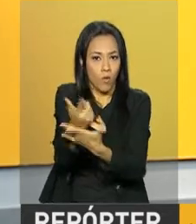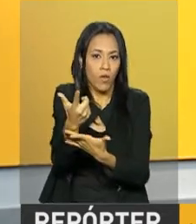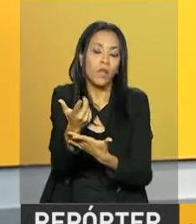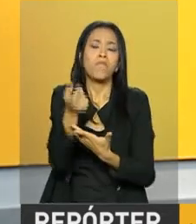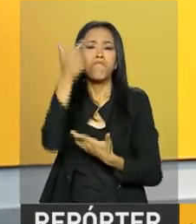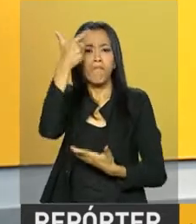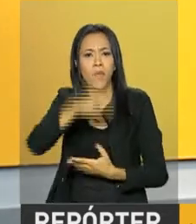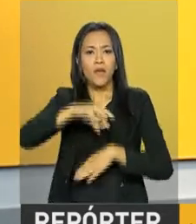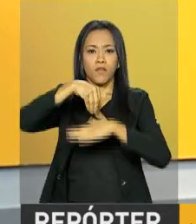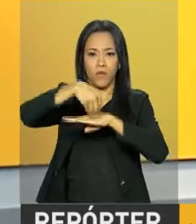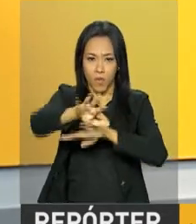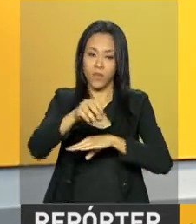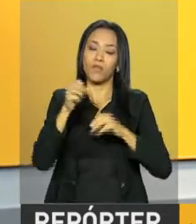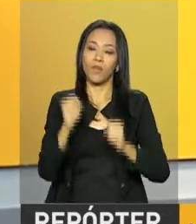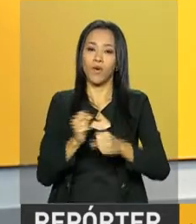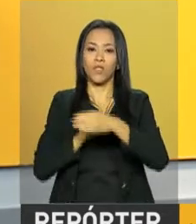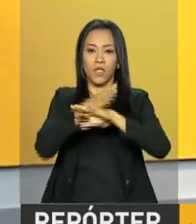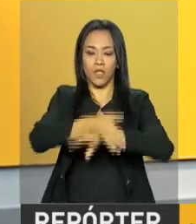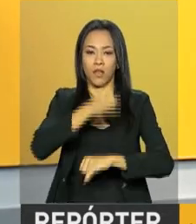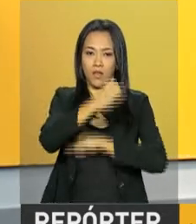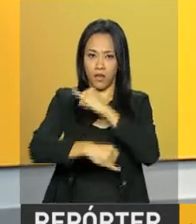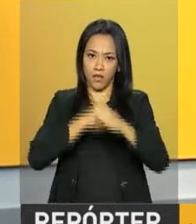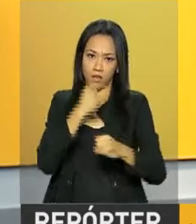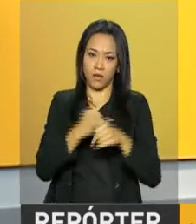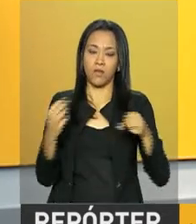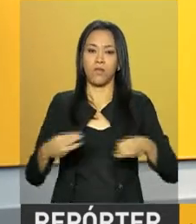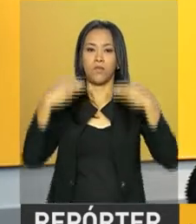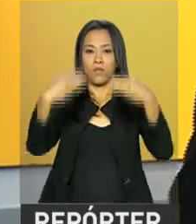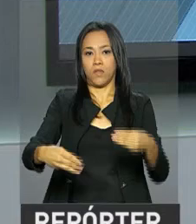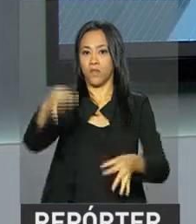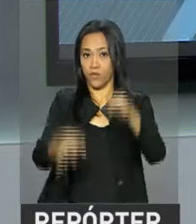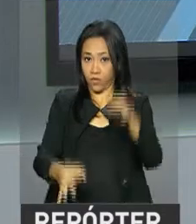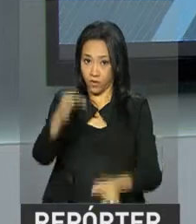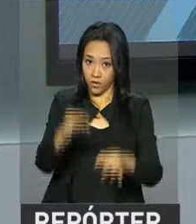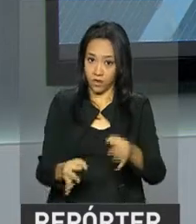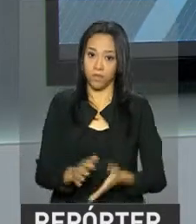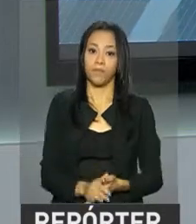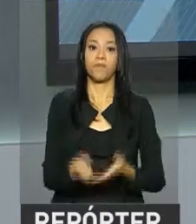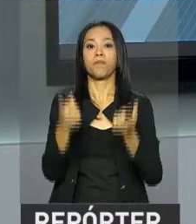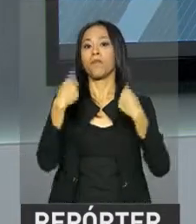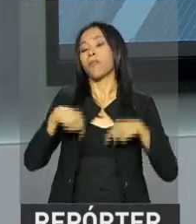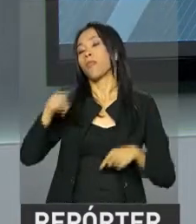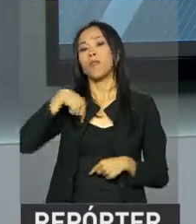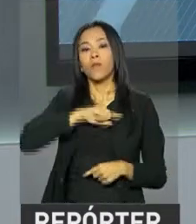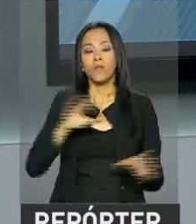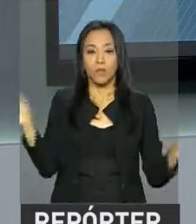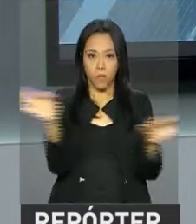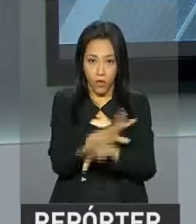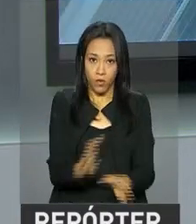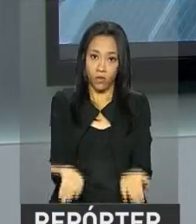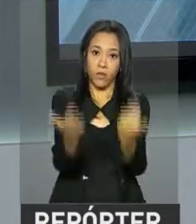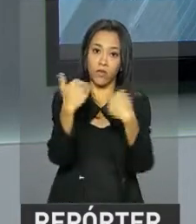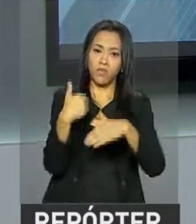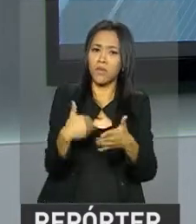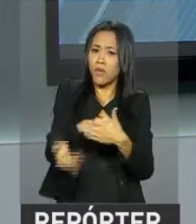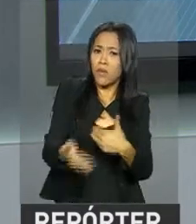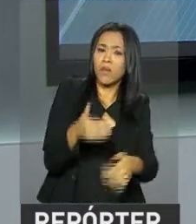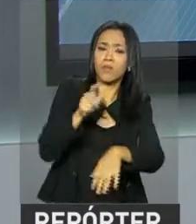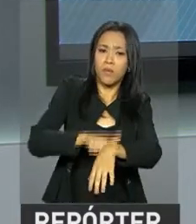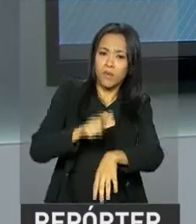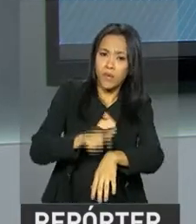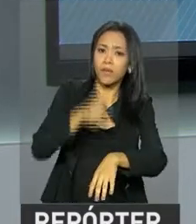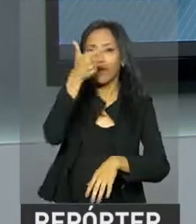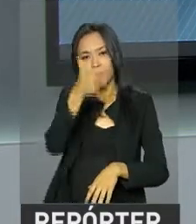Mais informações na página eletrônica do Ministério da Justiça. E o repórter NBR fica por aqui. Voltamos a qualquer